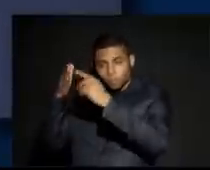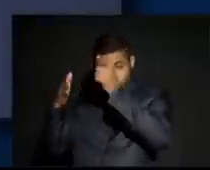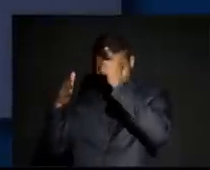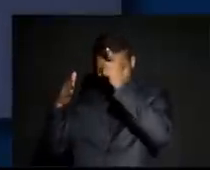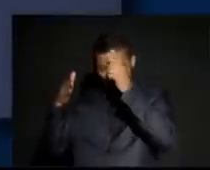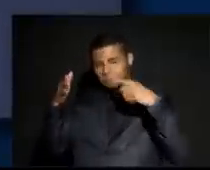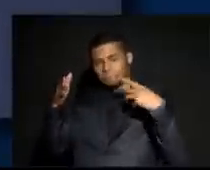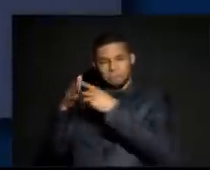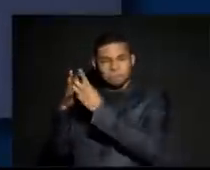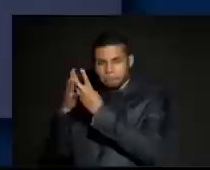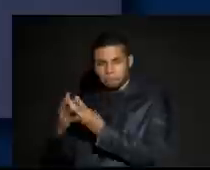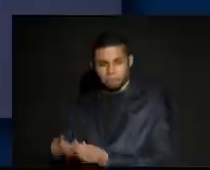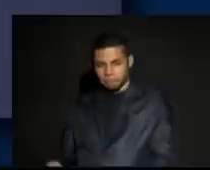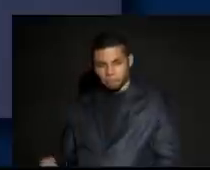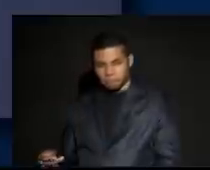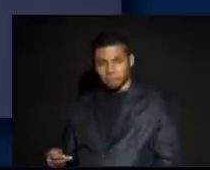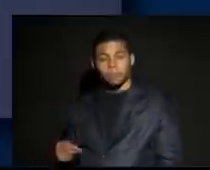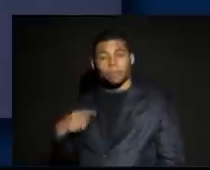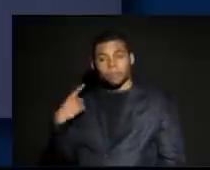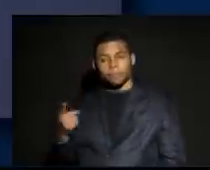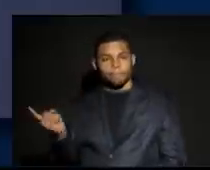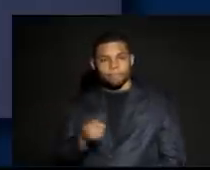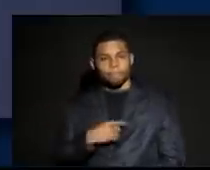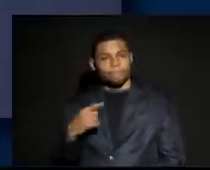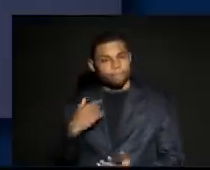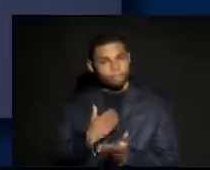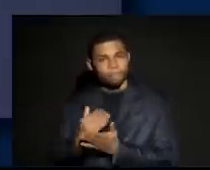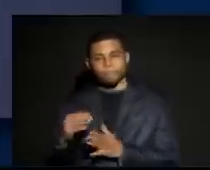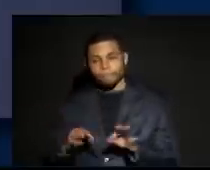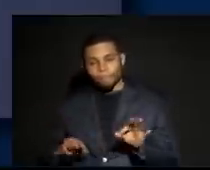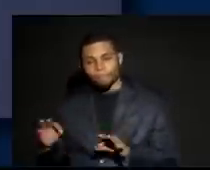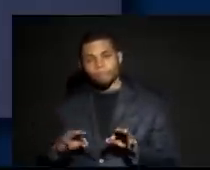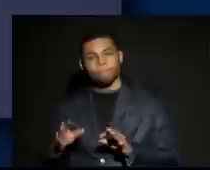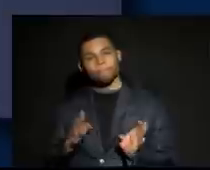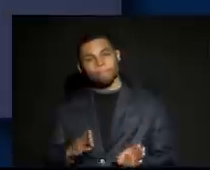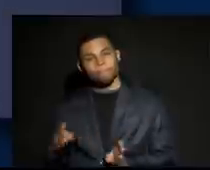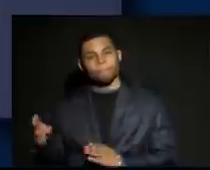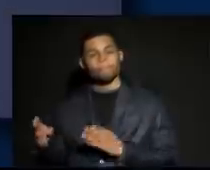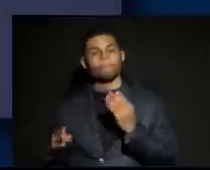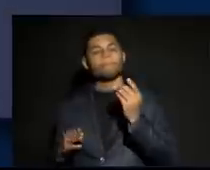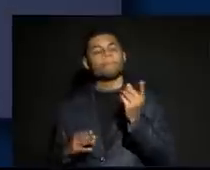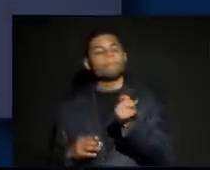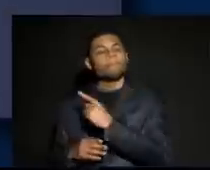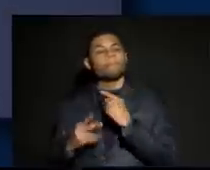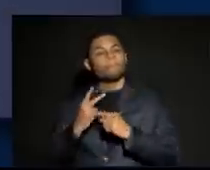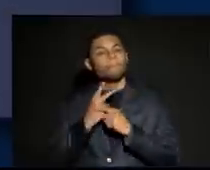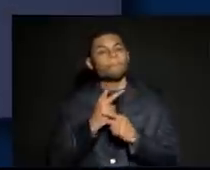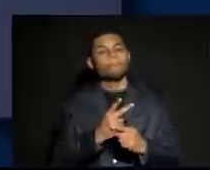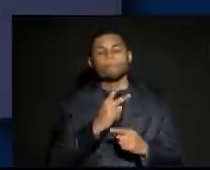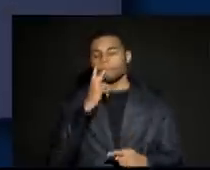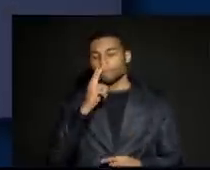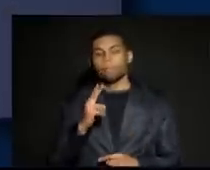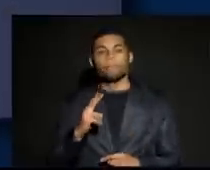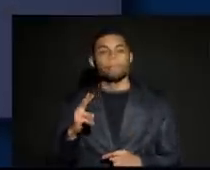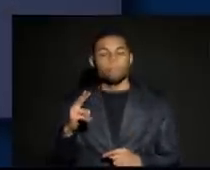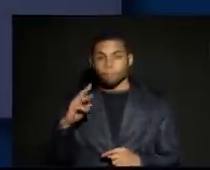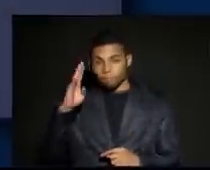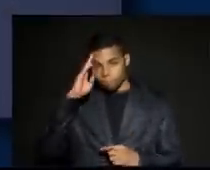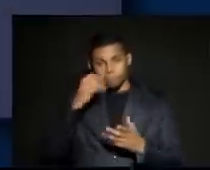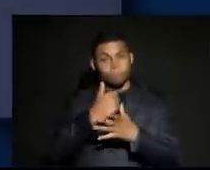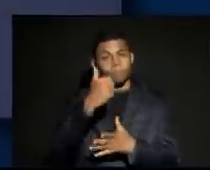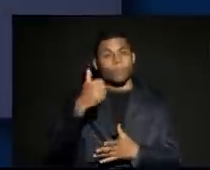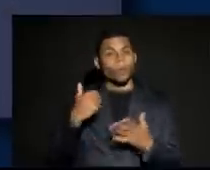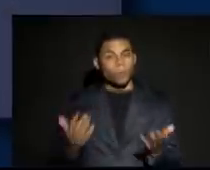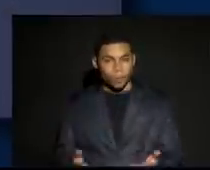globais começaram a se reorganizar e se reorganizar buscando uma uma clara